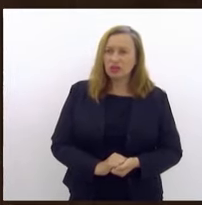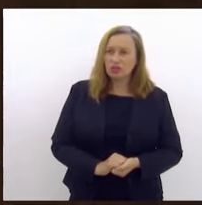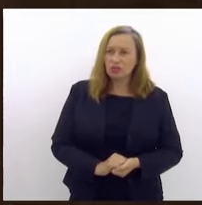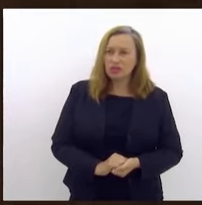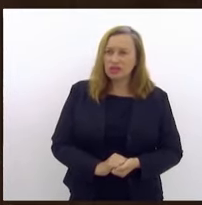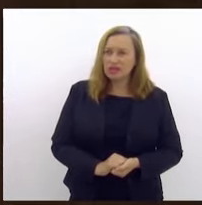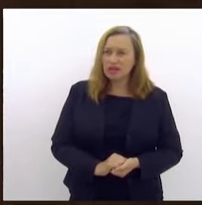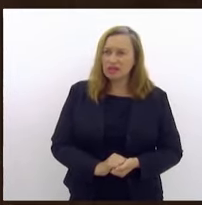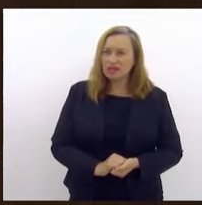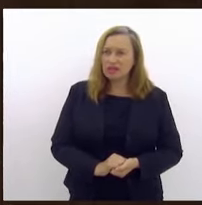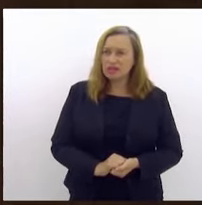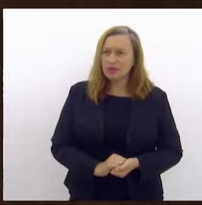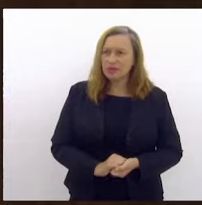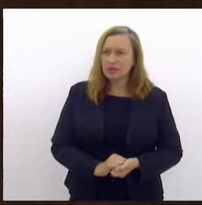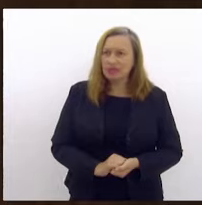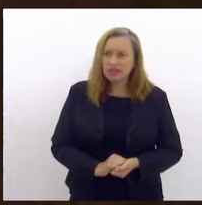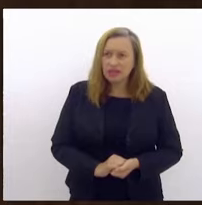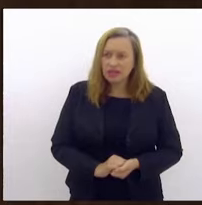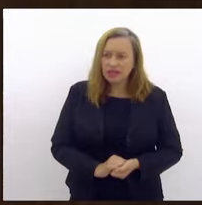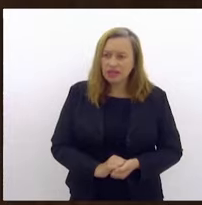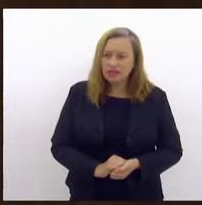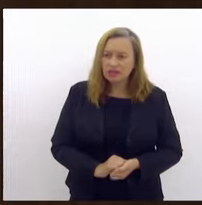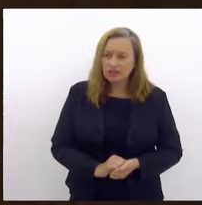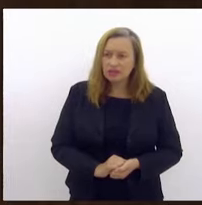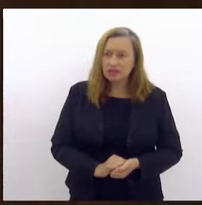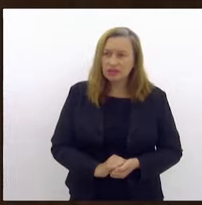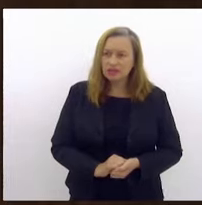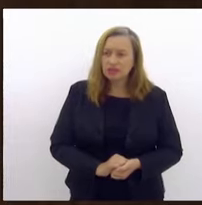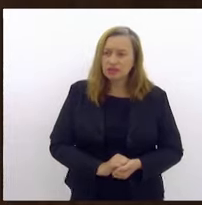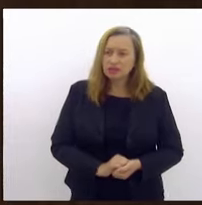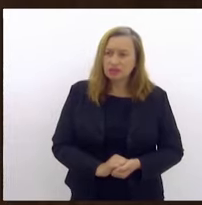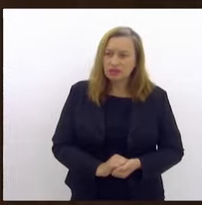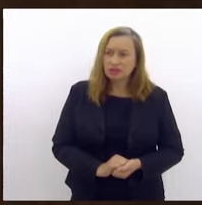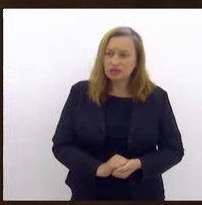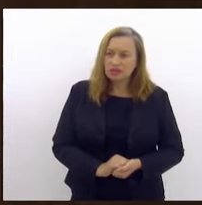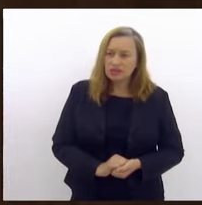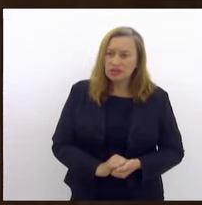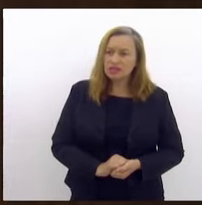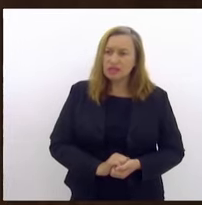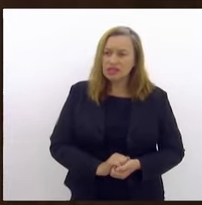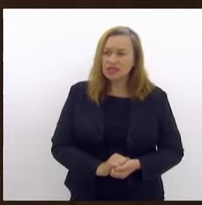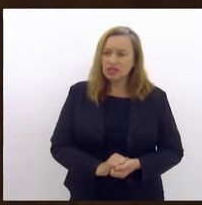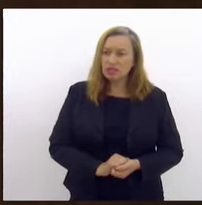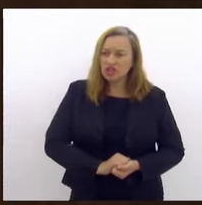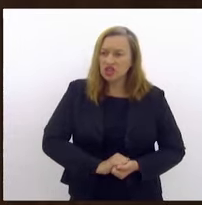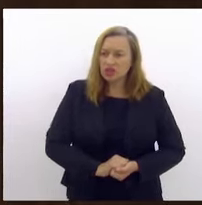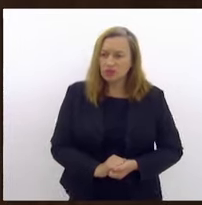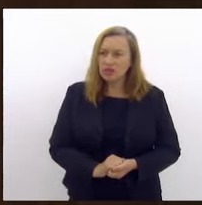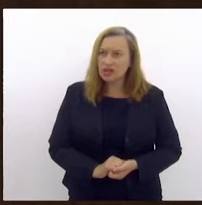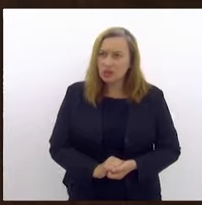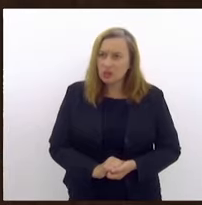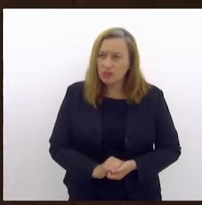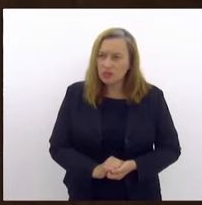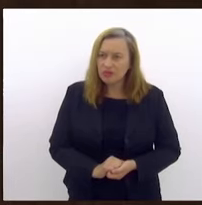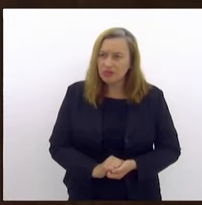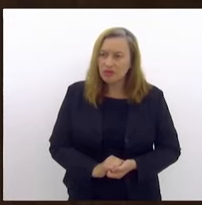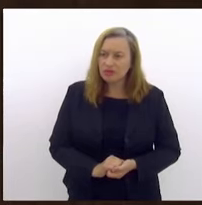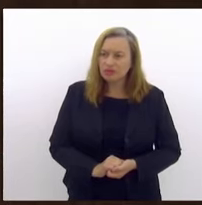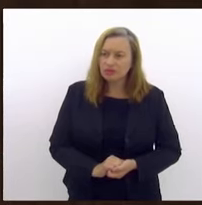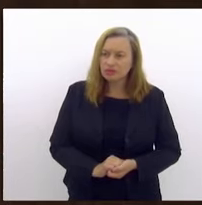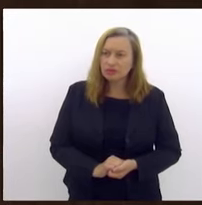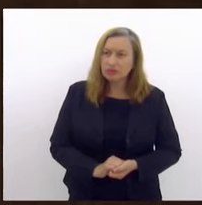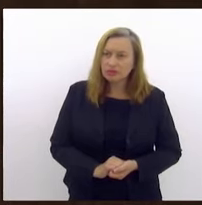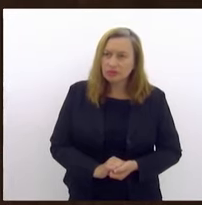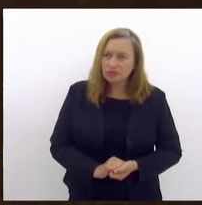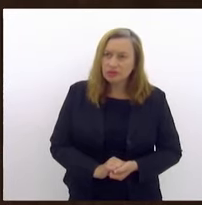Odebrecht. Parece até irmãos gêmeos siameses, principalmente na ladroagem. E aí